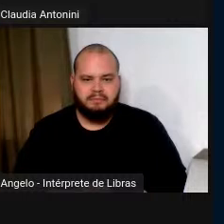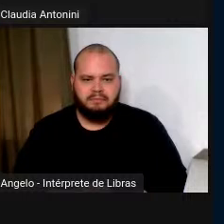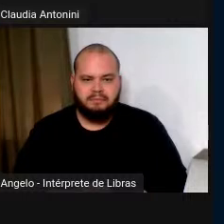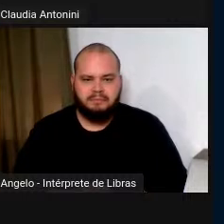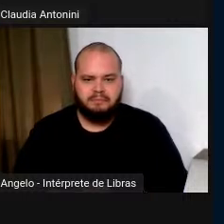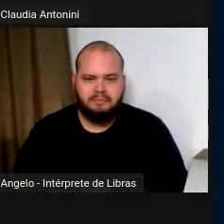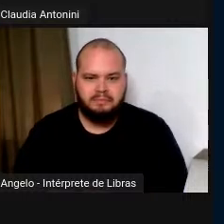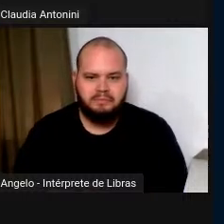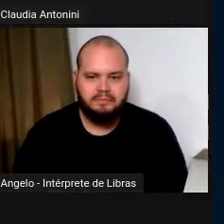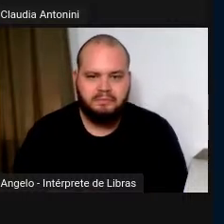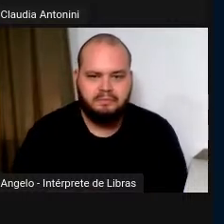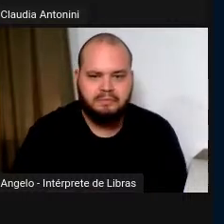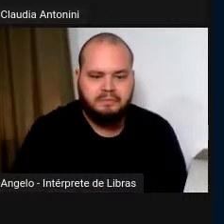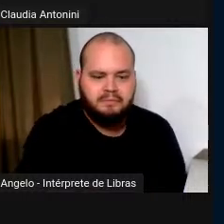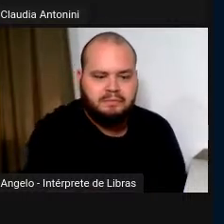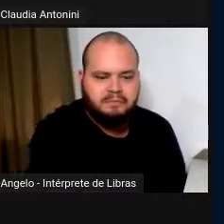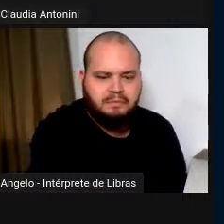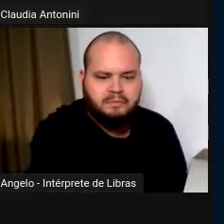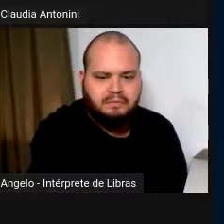E aí